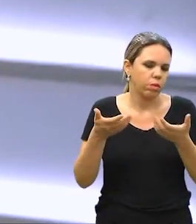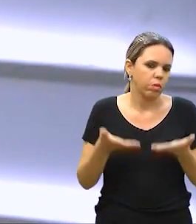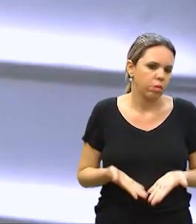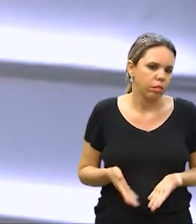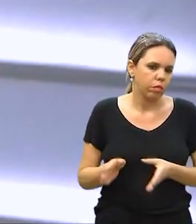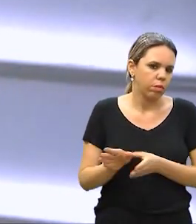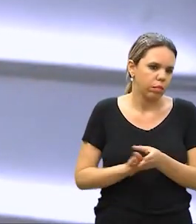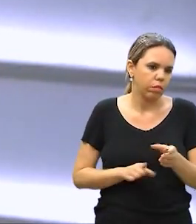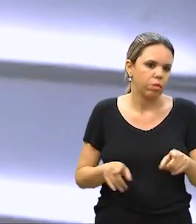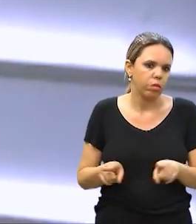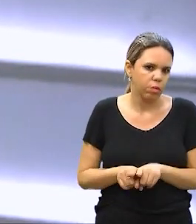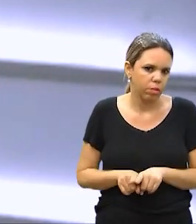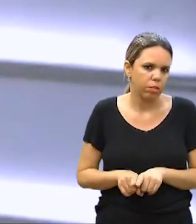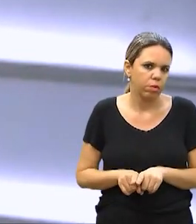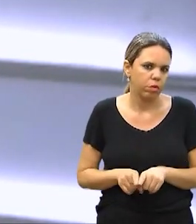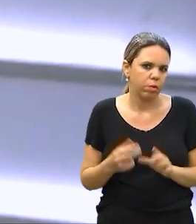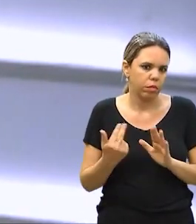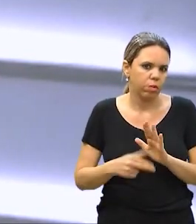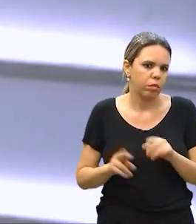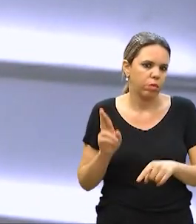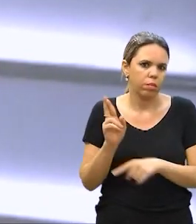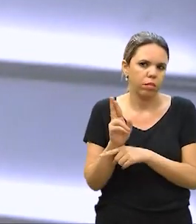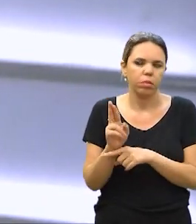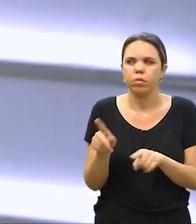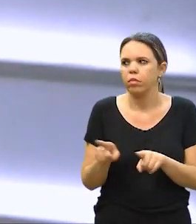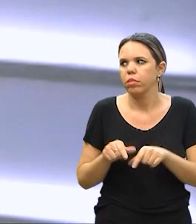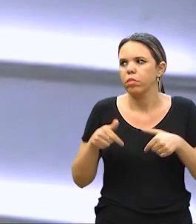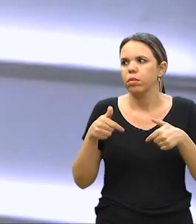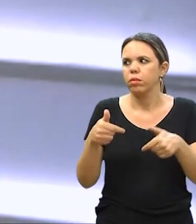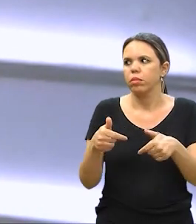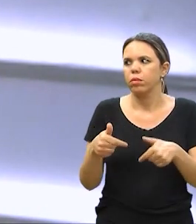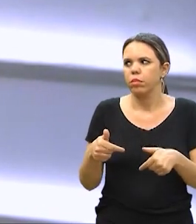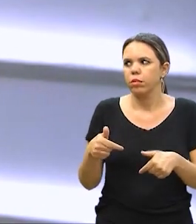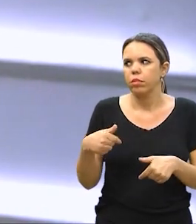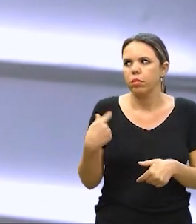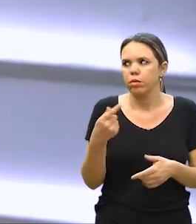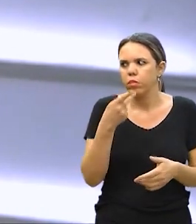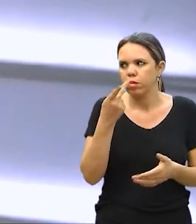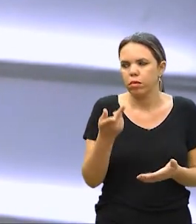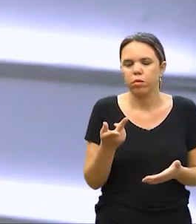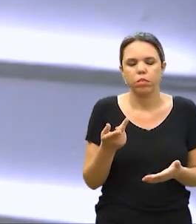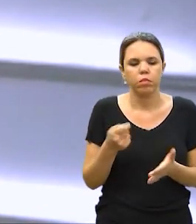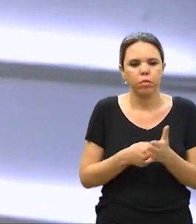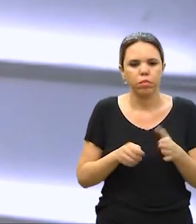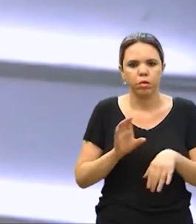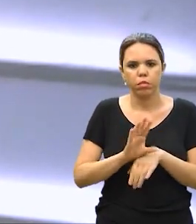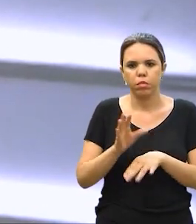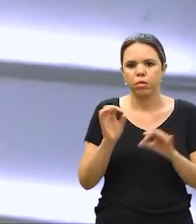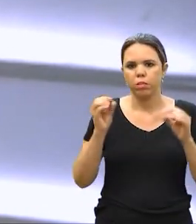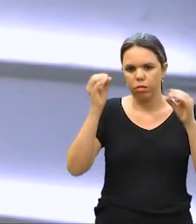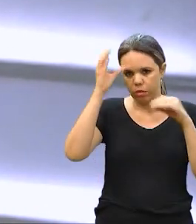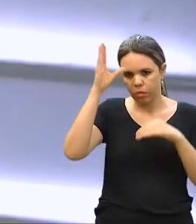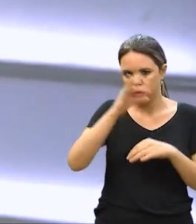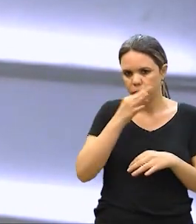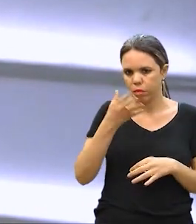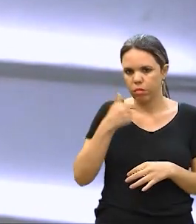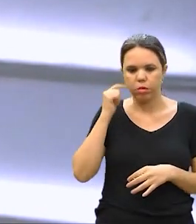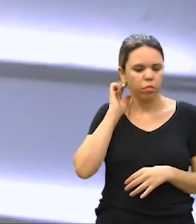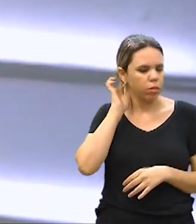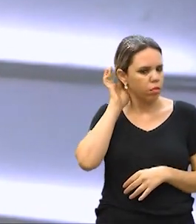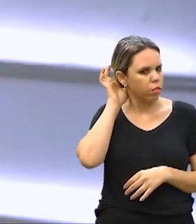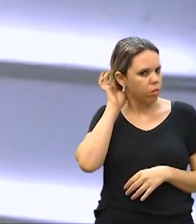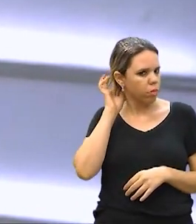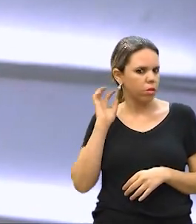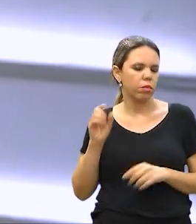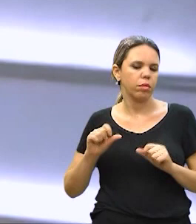do Conselho, que também buscou alguns nomes de referência para fortalecer a nossa pauta e deixar o nosso curso mais rico, né. Então, tem